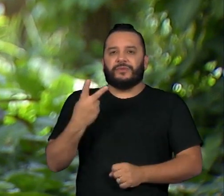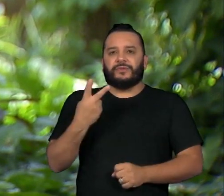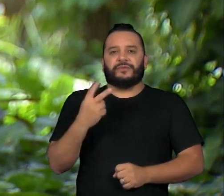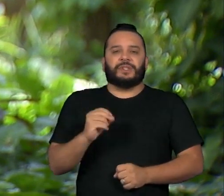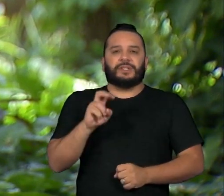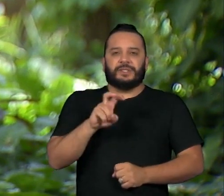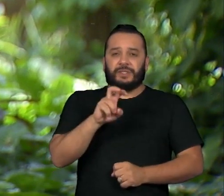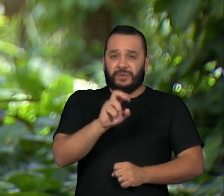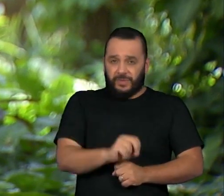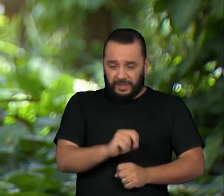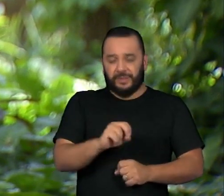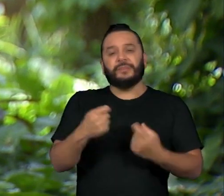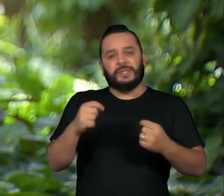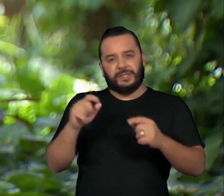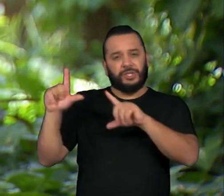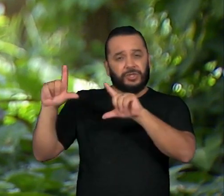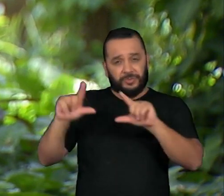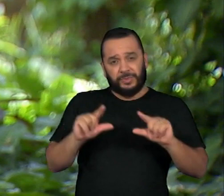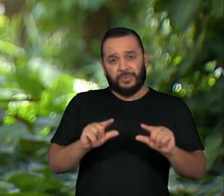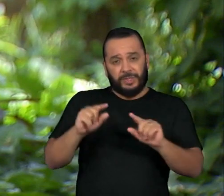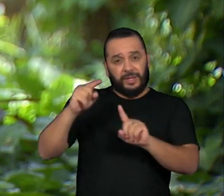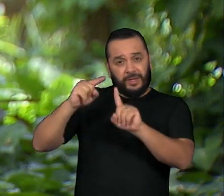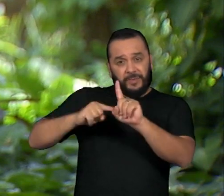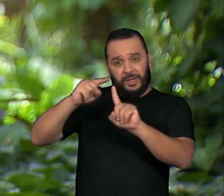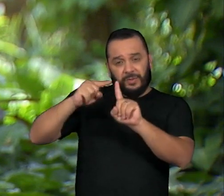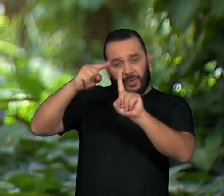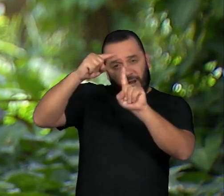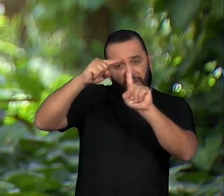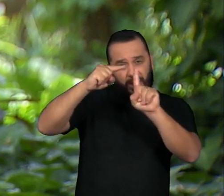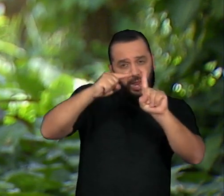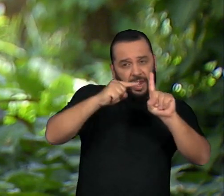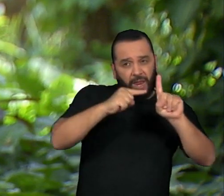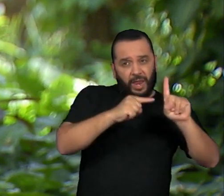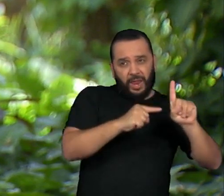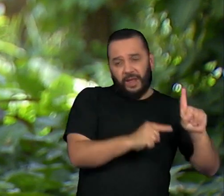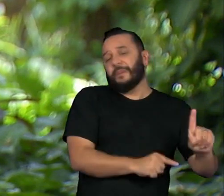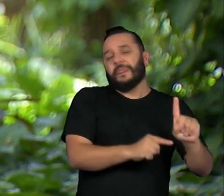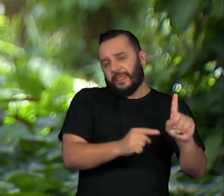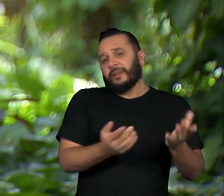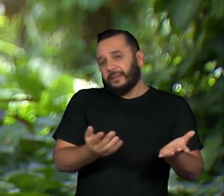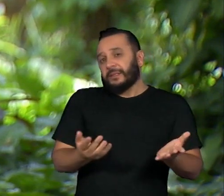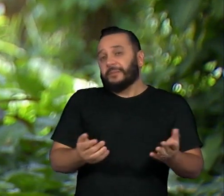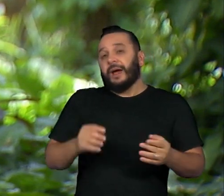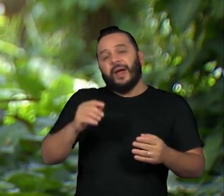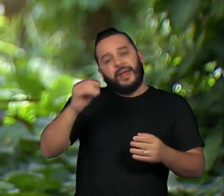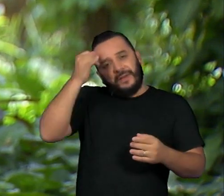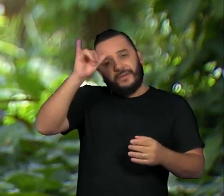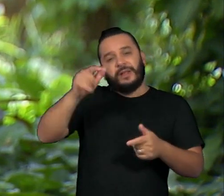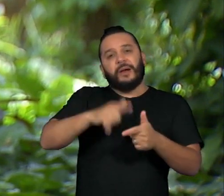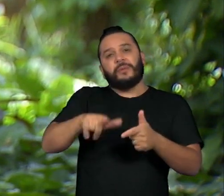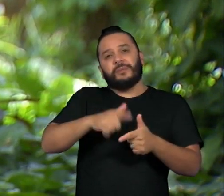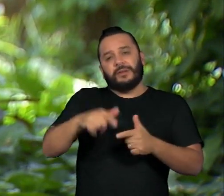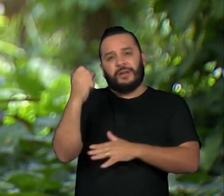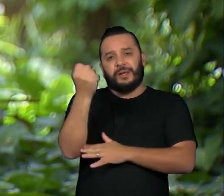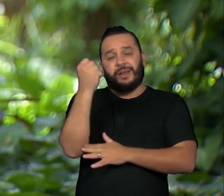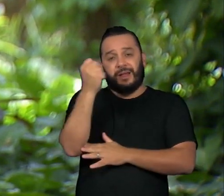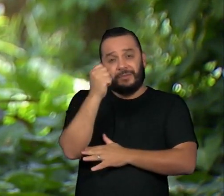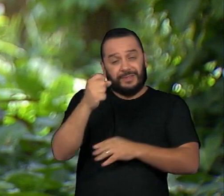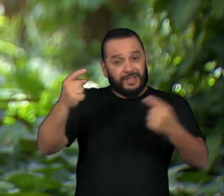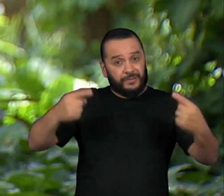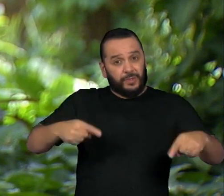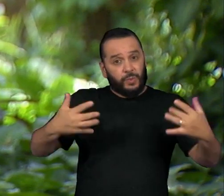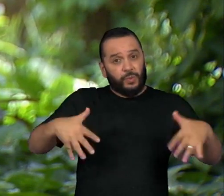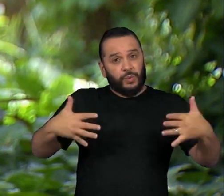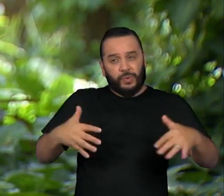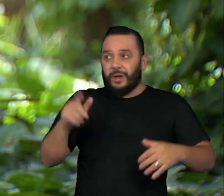que a situação se agrave ainda mais. O desafio é muito grande. Ela é complicada na Europa, por exemplo. Os